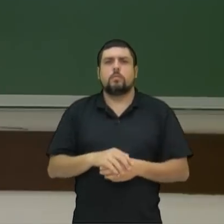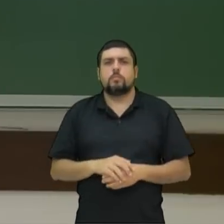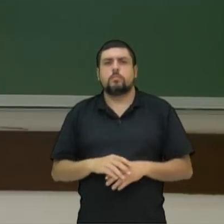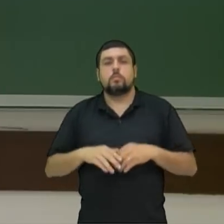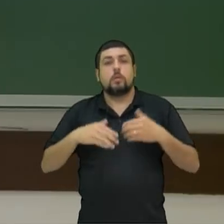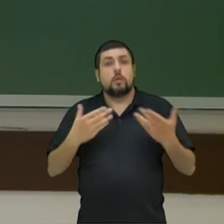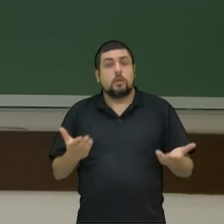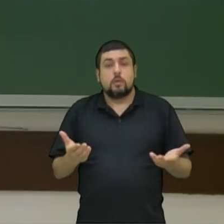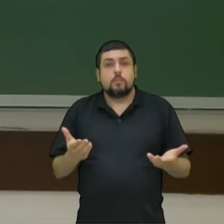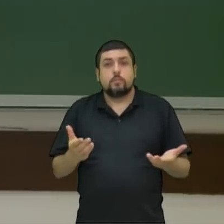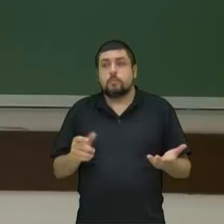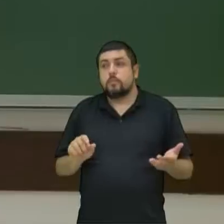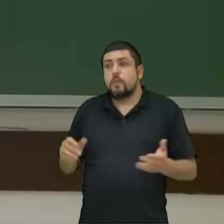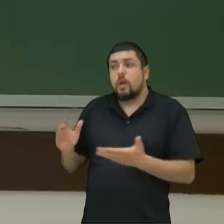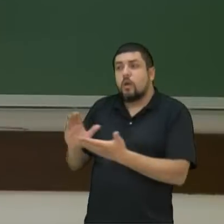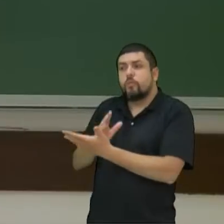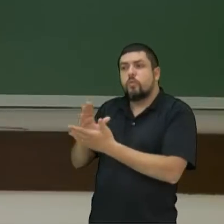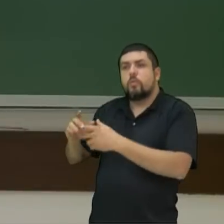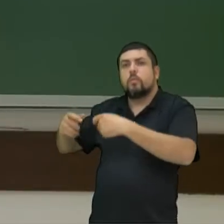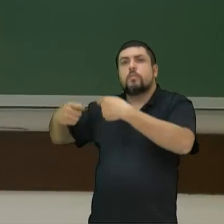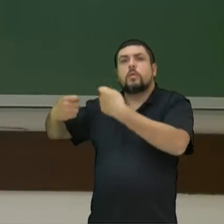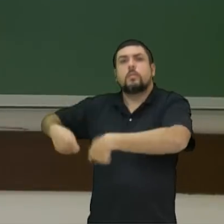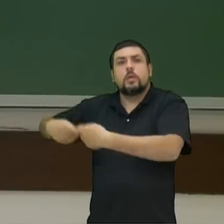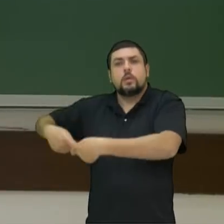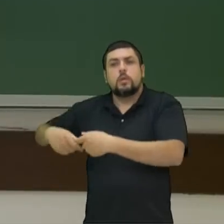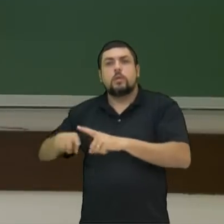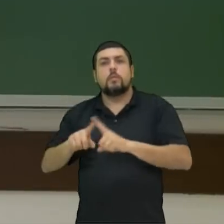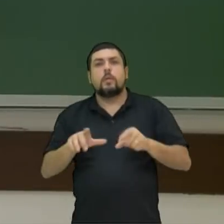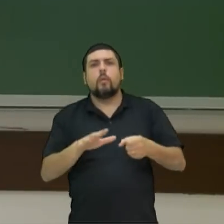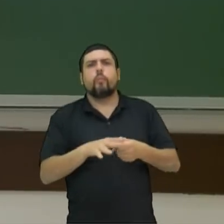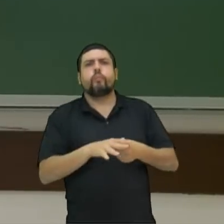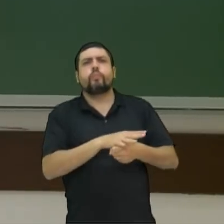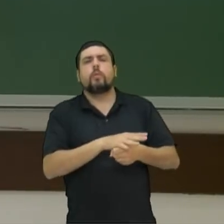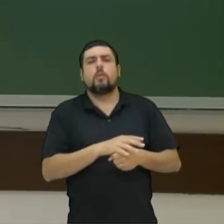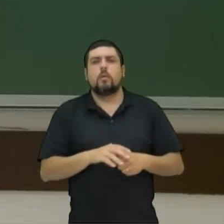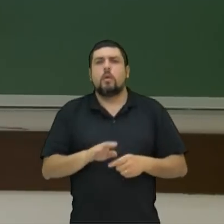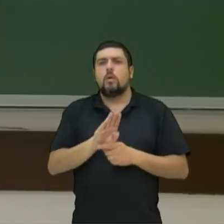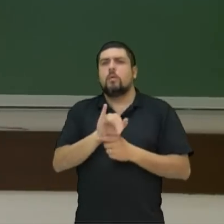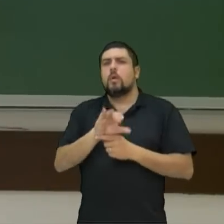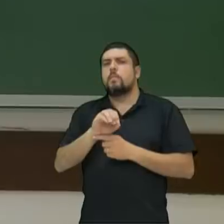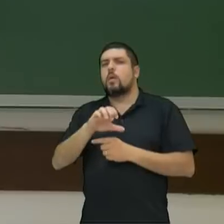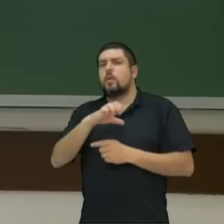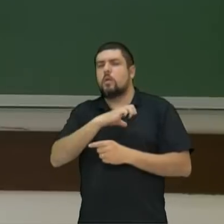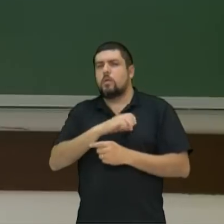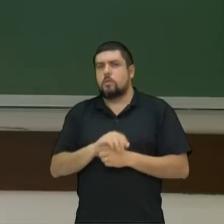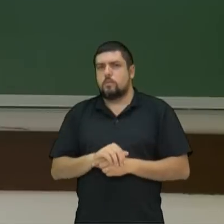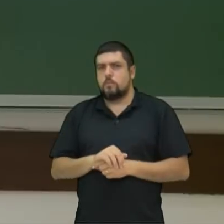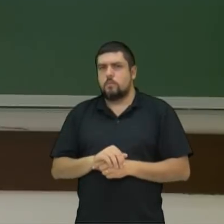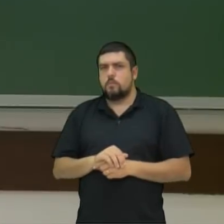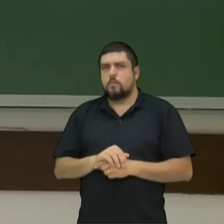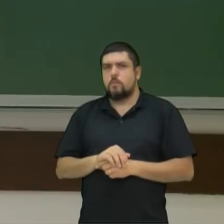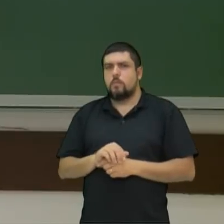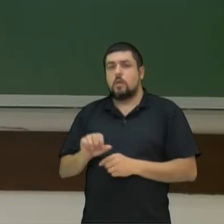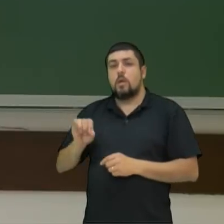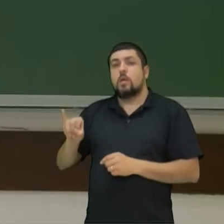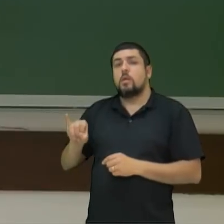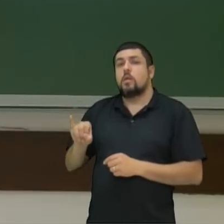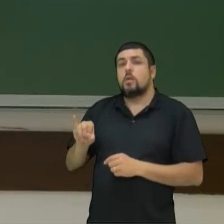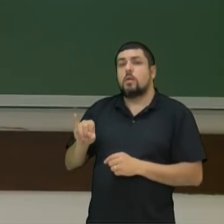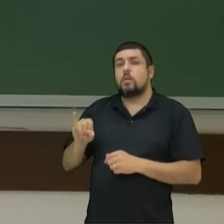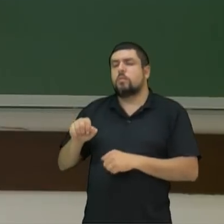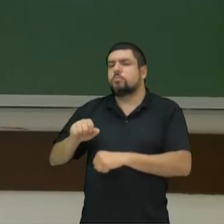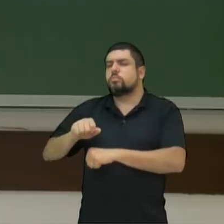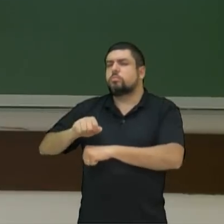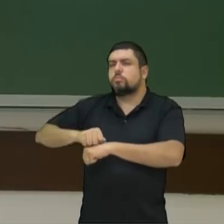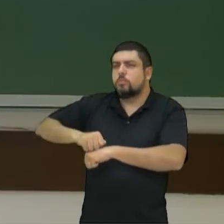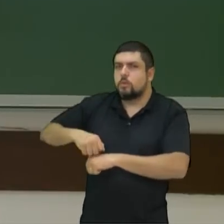suficiente para todo mundo que precisa. E aí entra uma questão bioética. Se tem limitação de recurso, a